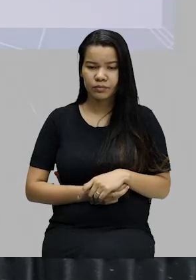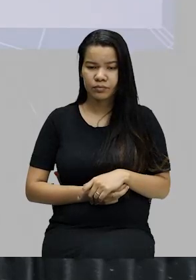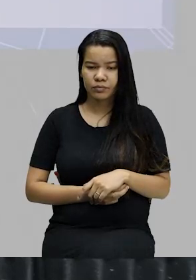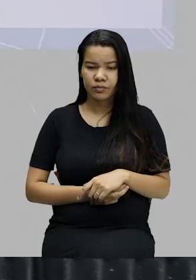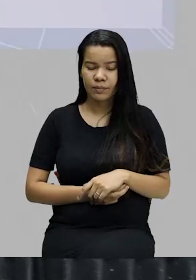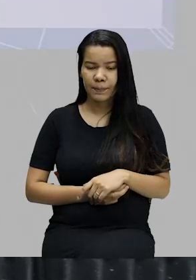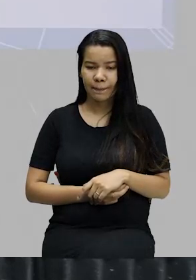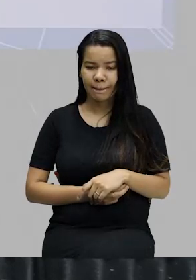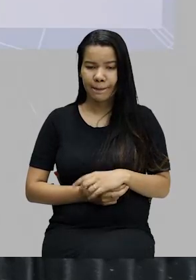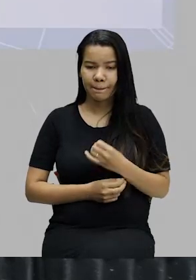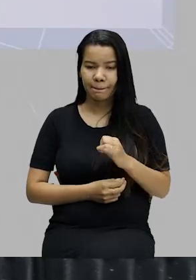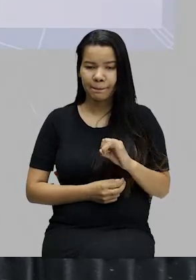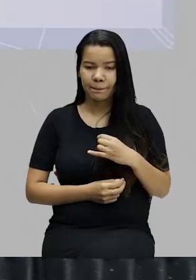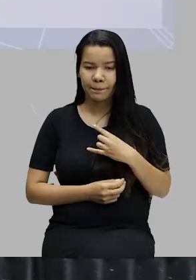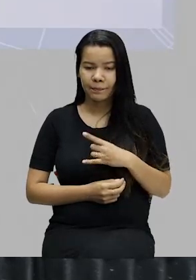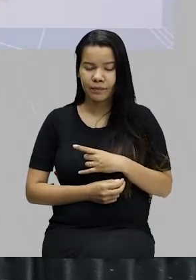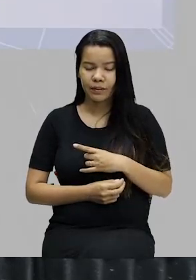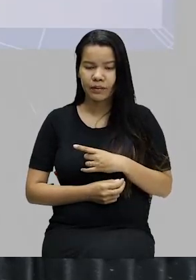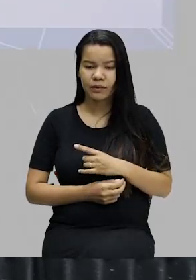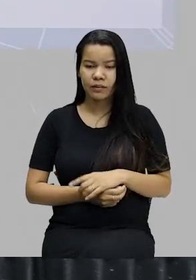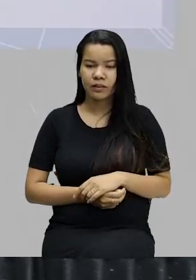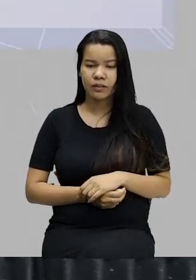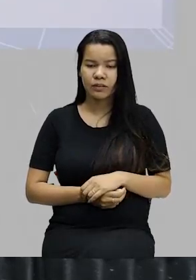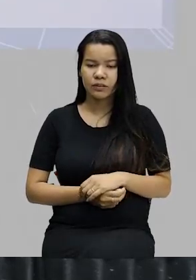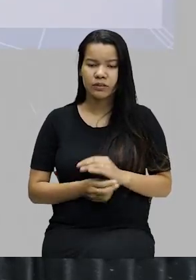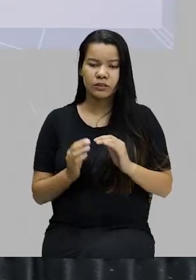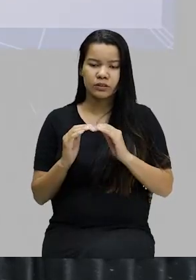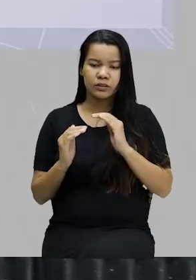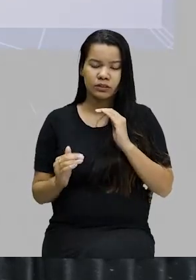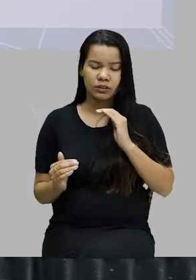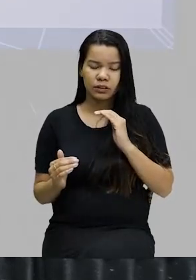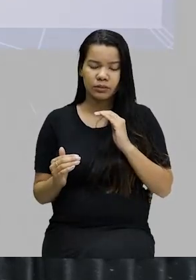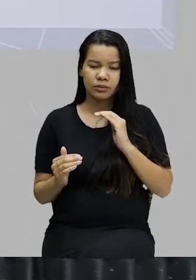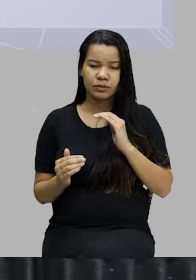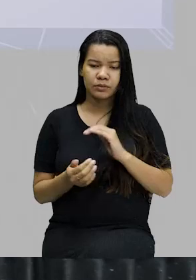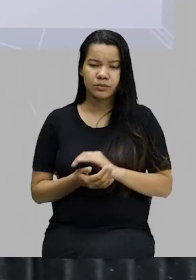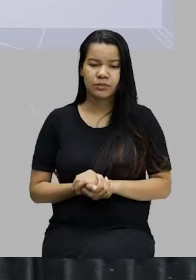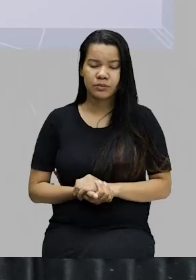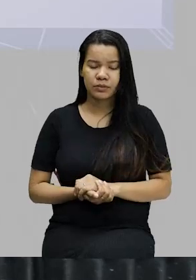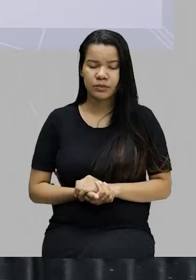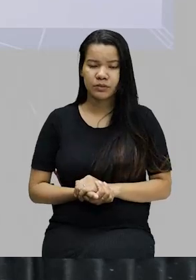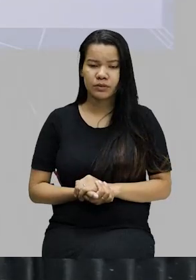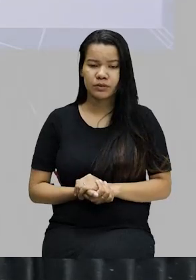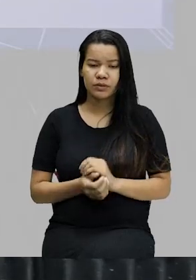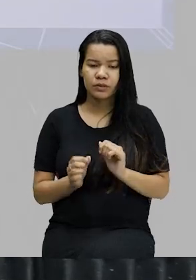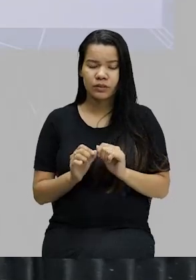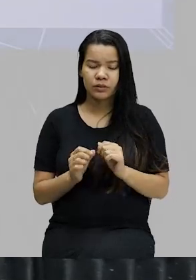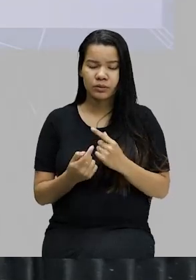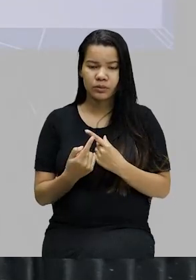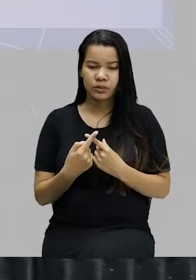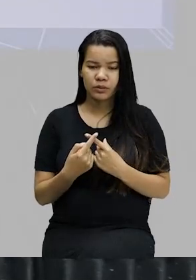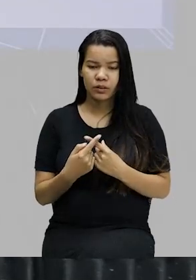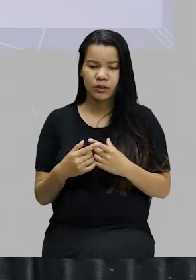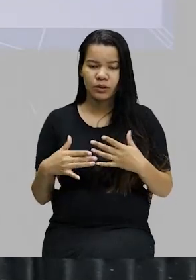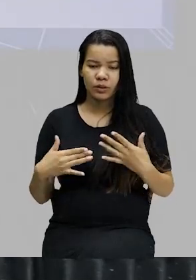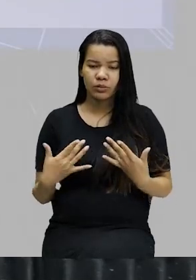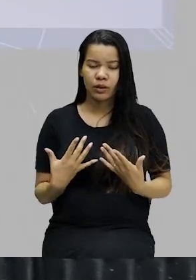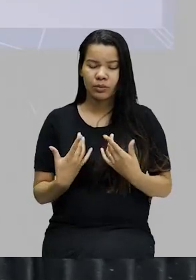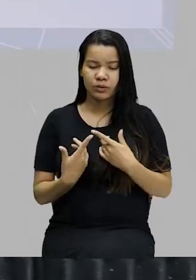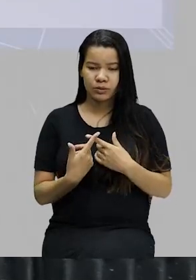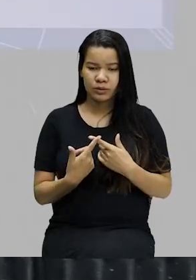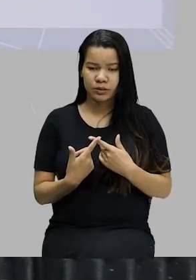lá. Se a gente... Vamos cancelar aqui átomos com átomos, beleza? E vamos fazer essa multiplicação. Qual